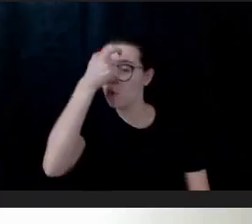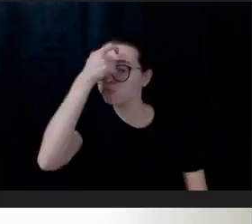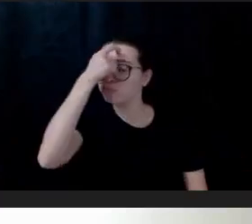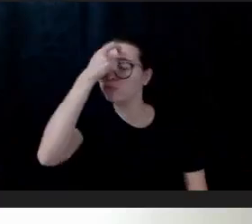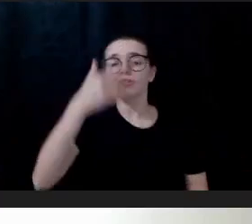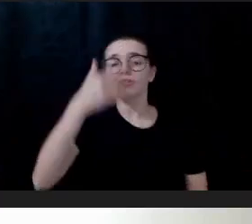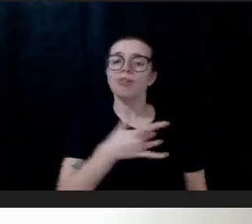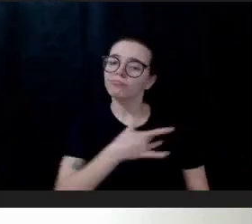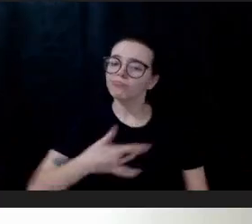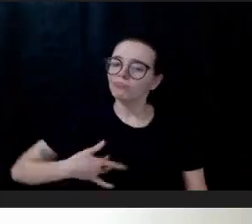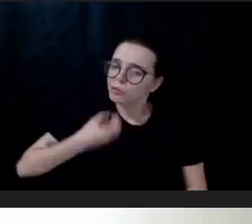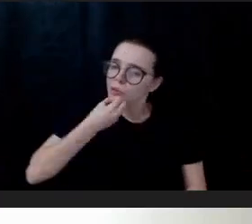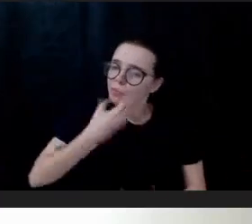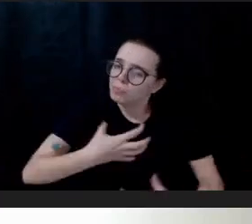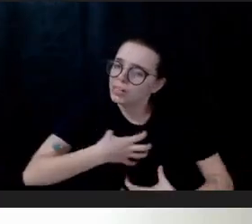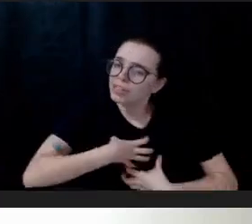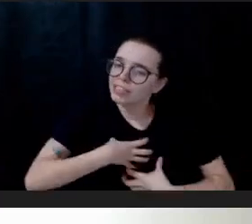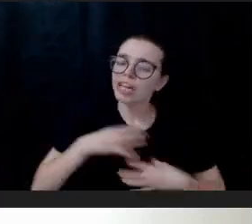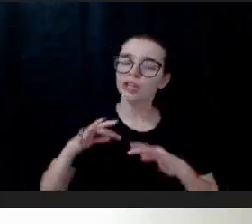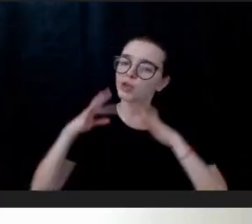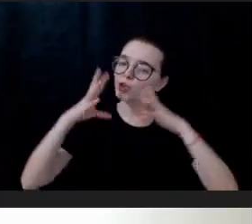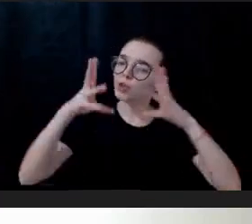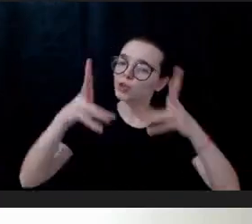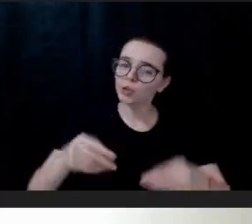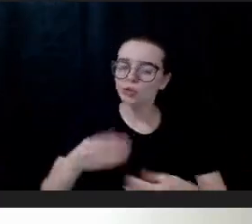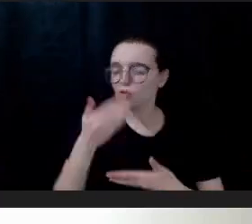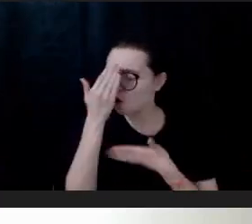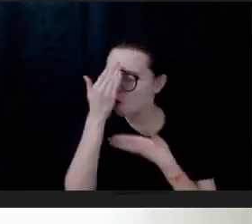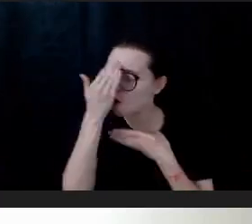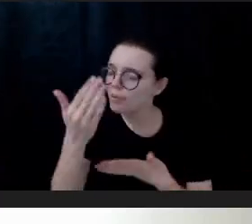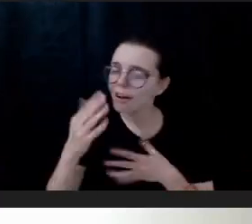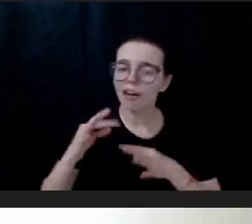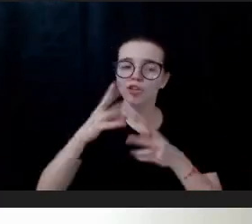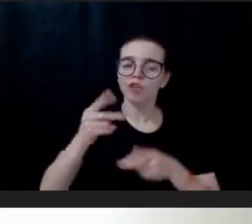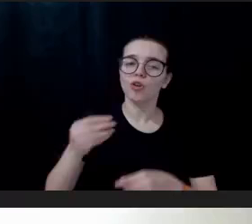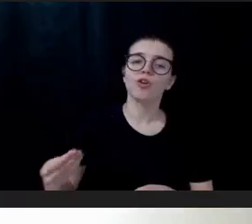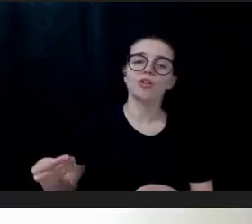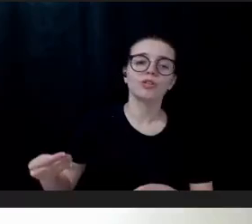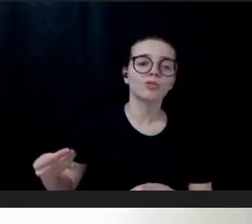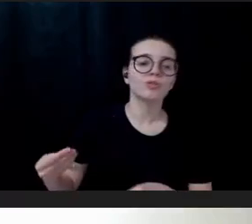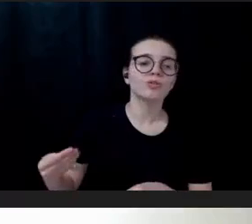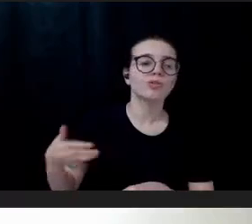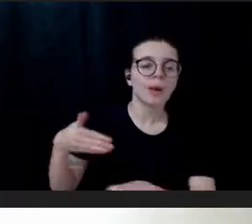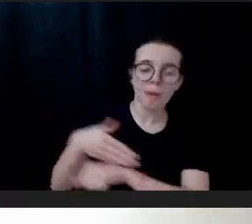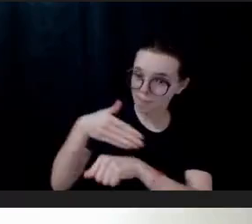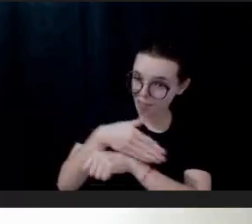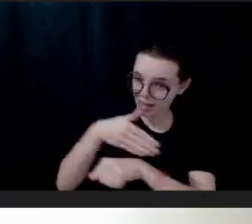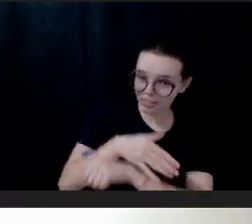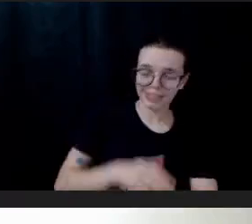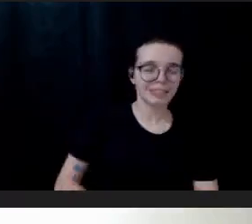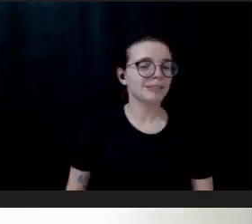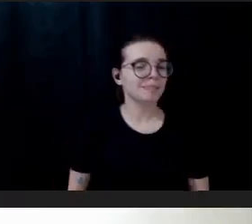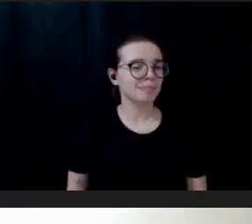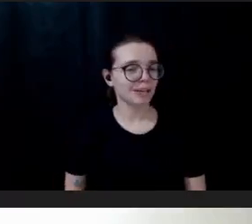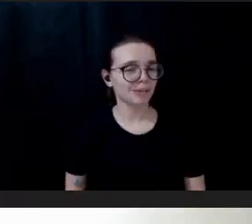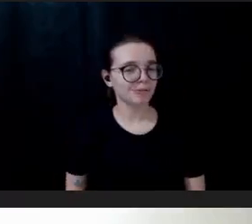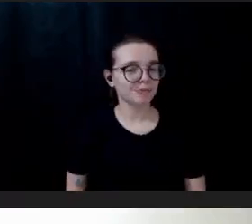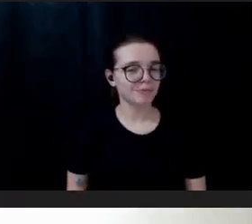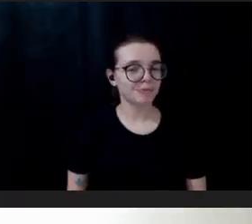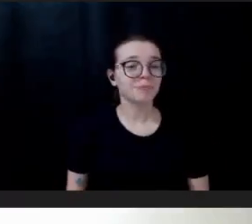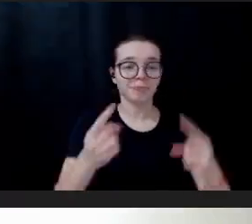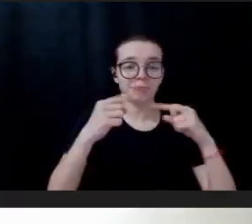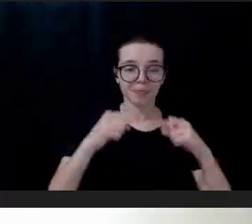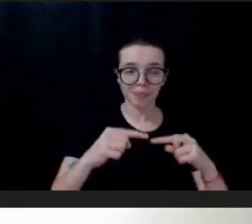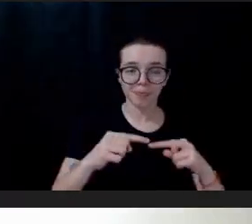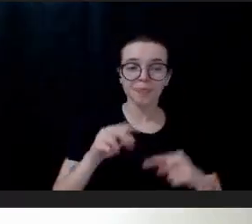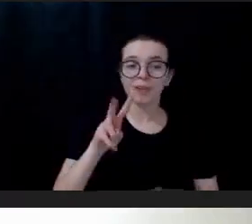sua disponibilidade e dedicação. Obrigados a todos os envolvidos. A Vitória Amâncio. Obrigada, professor Cláudio, muito